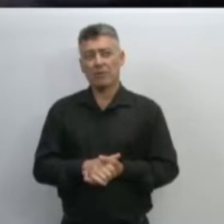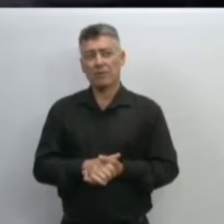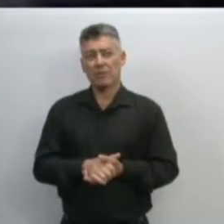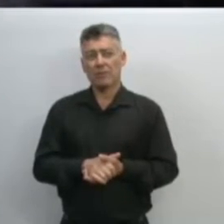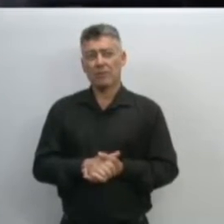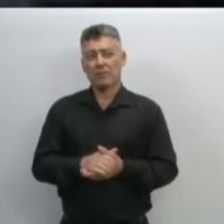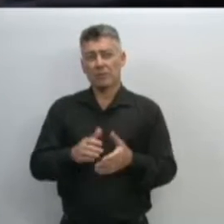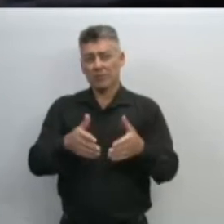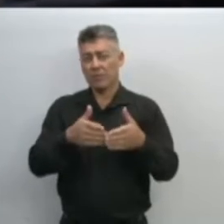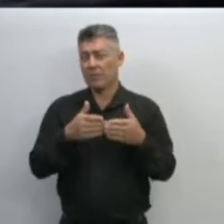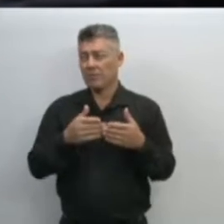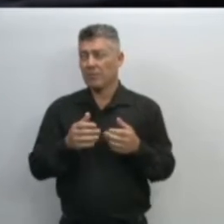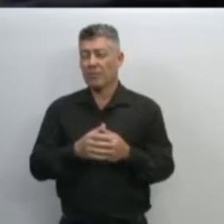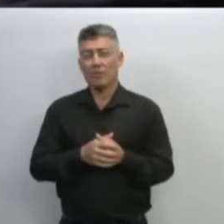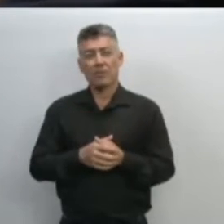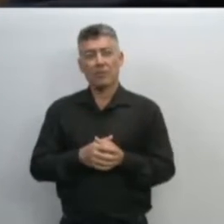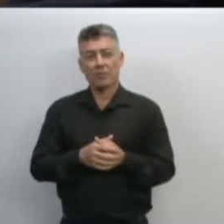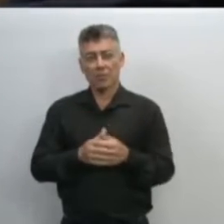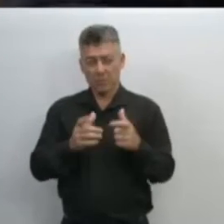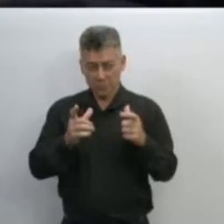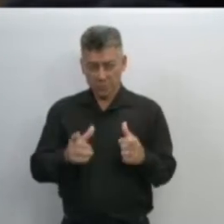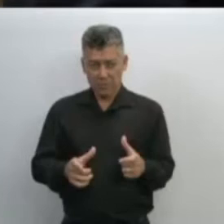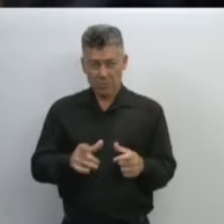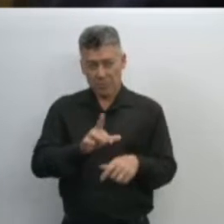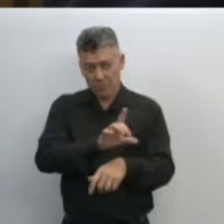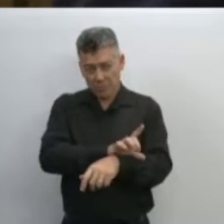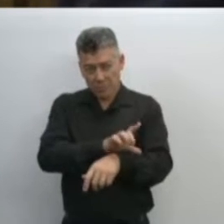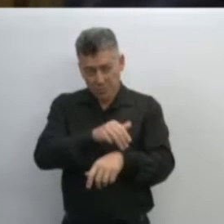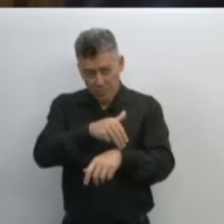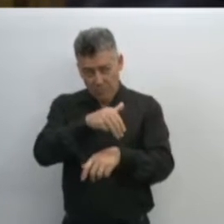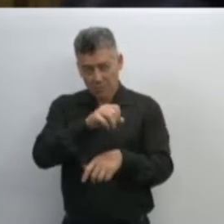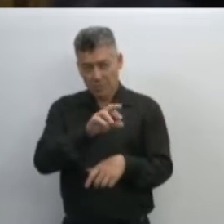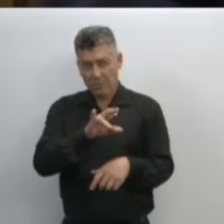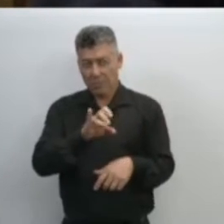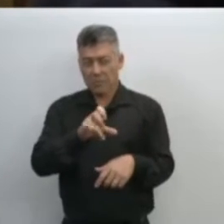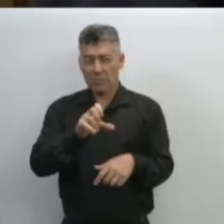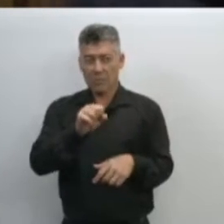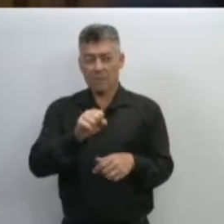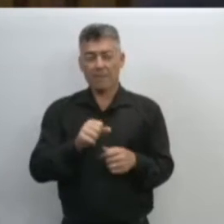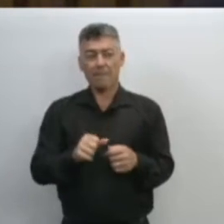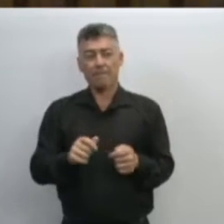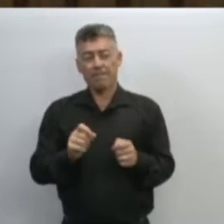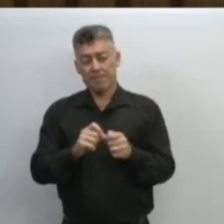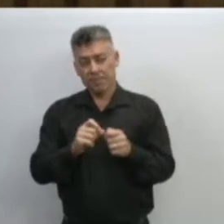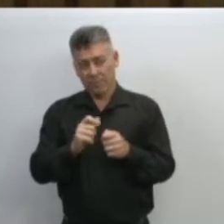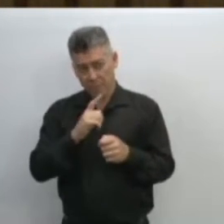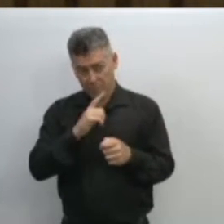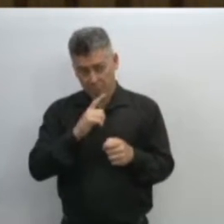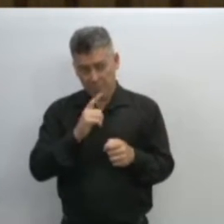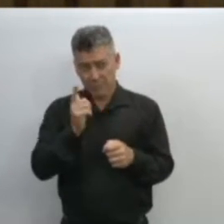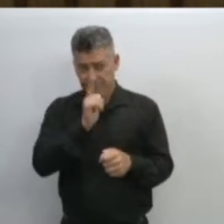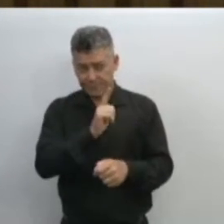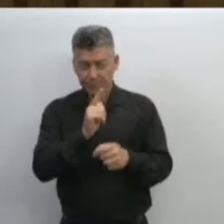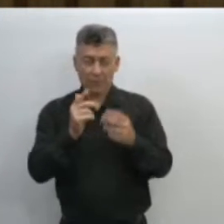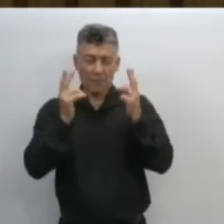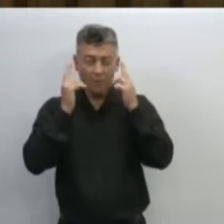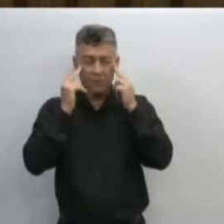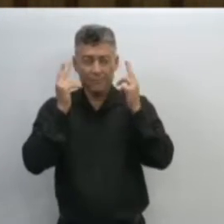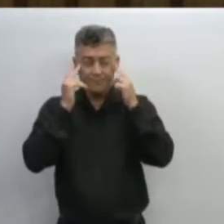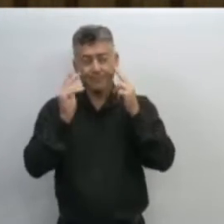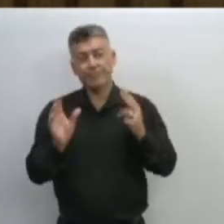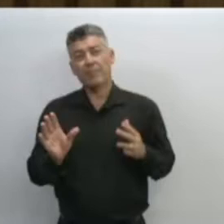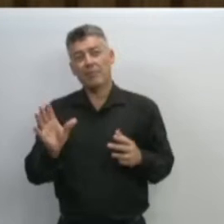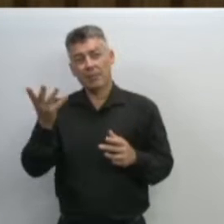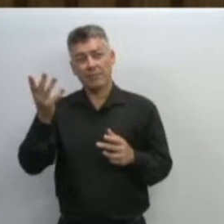recorrer para ter seus filhos na unidade Leide Moraes, que elas possam fazer o seu parto e ter a dignidade e a tranquilidade nesse momento